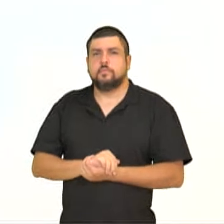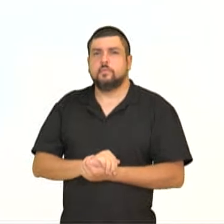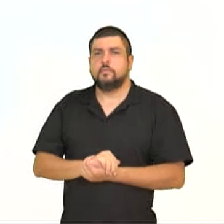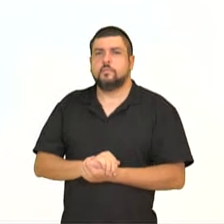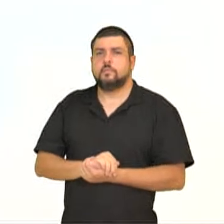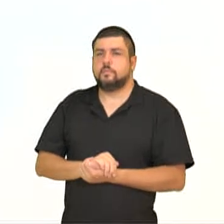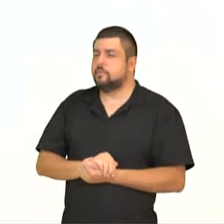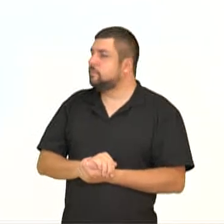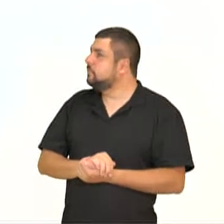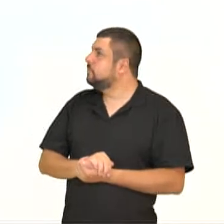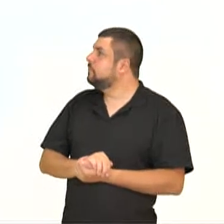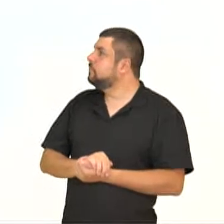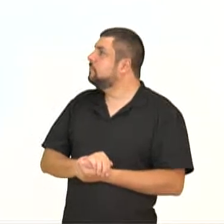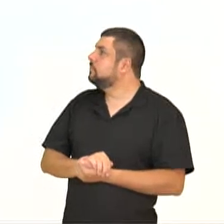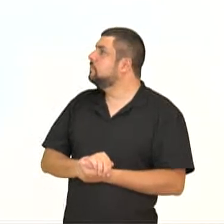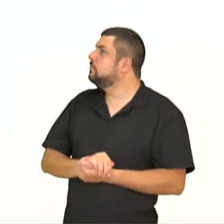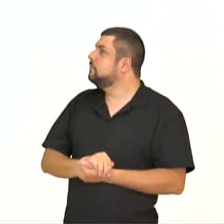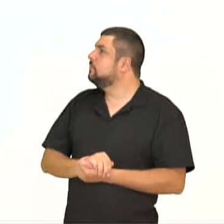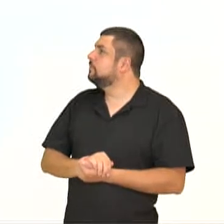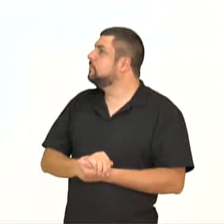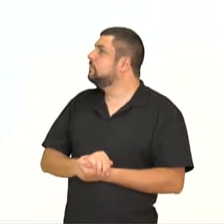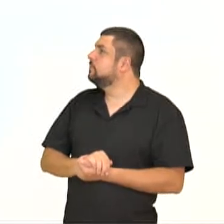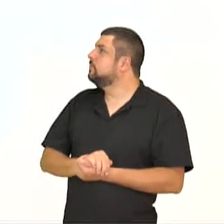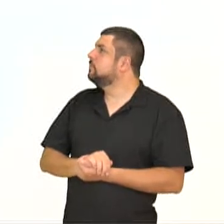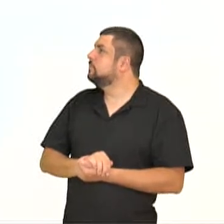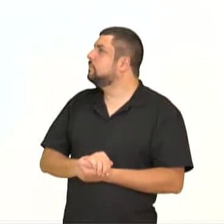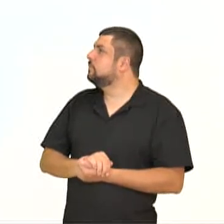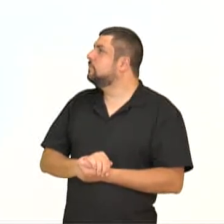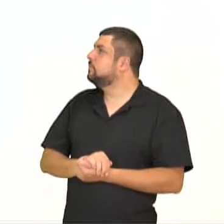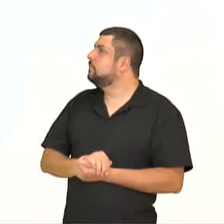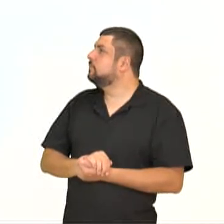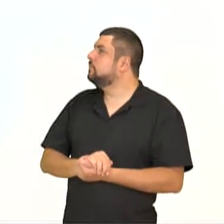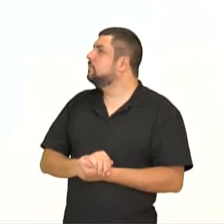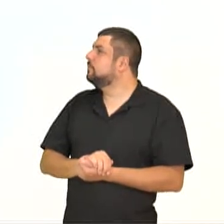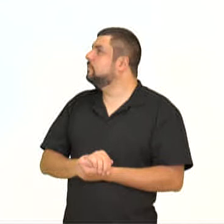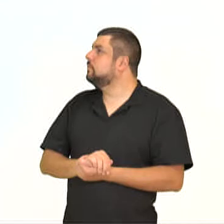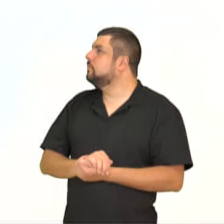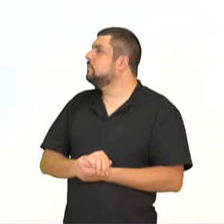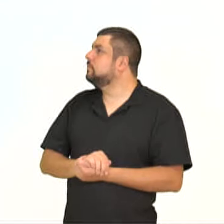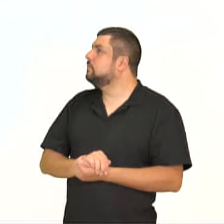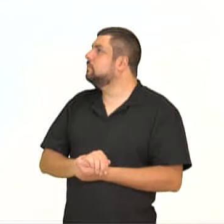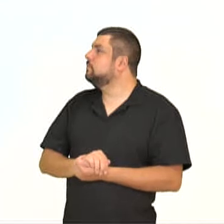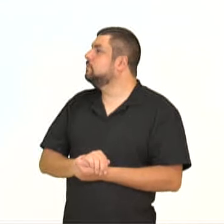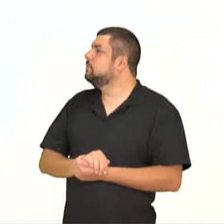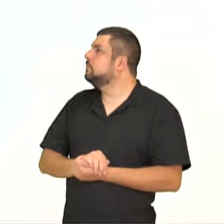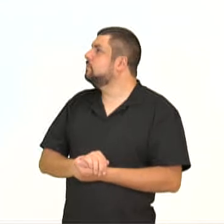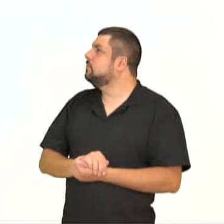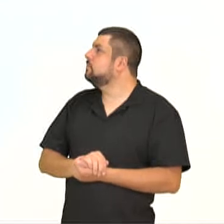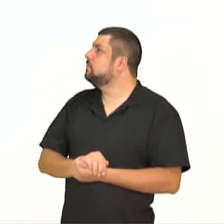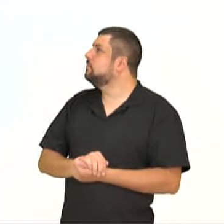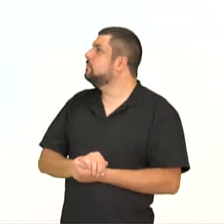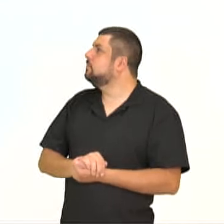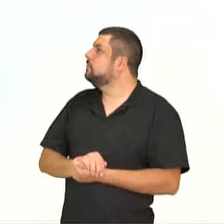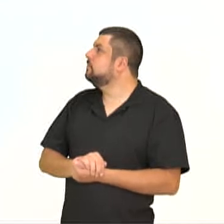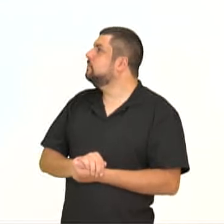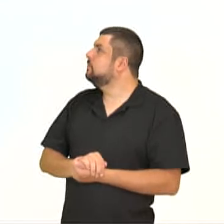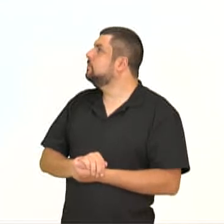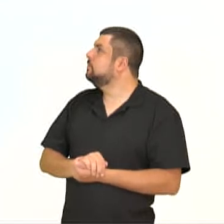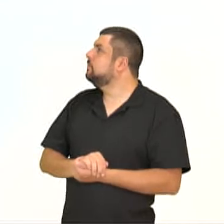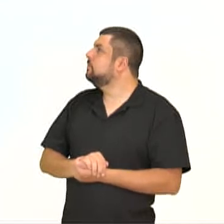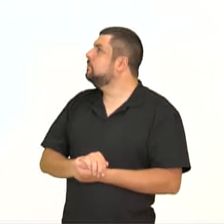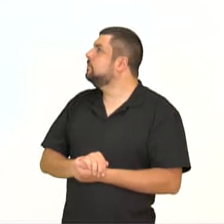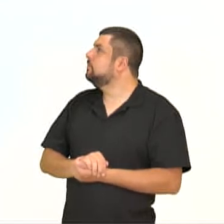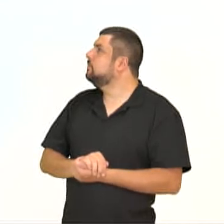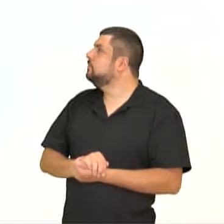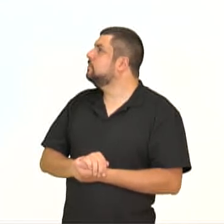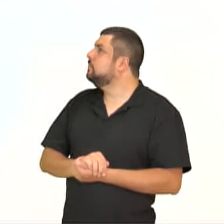Borges. Los haiku, que pode dizer haiku também, são poemas